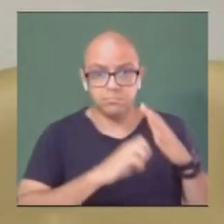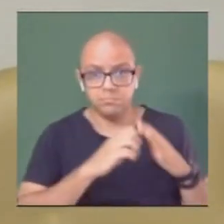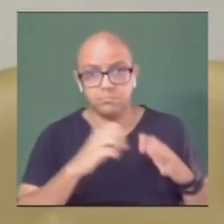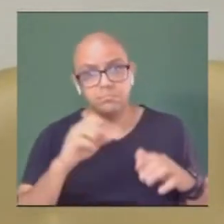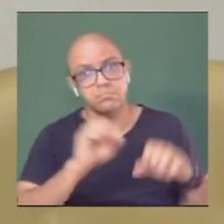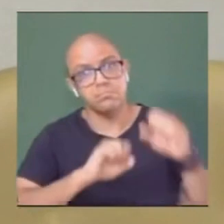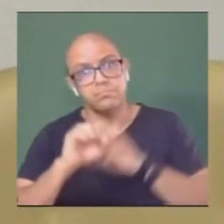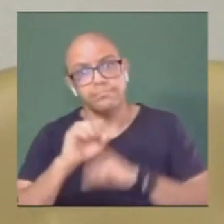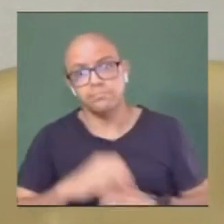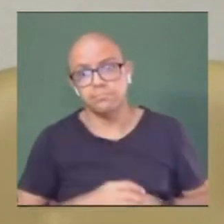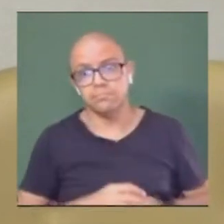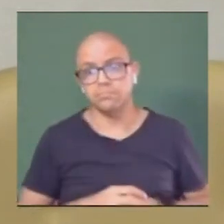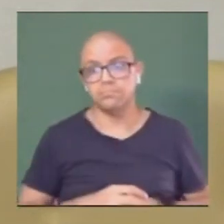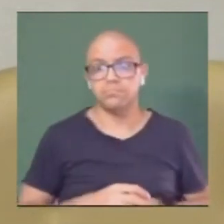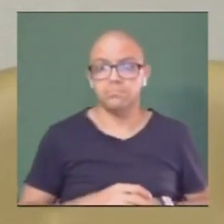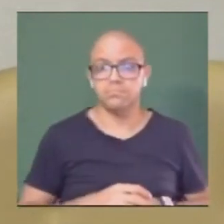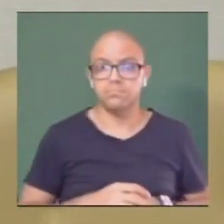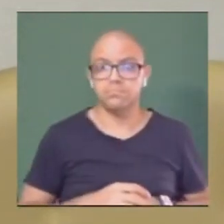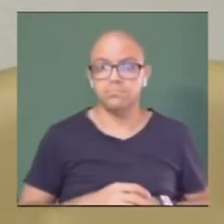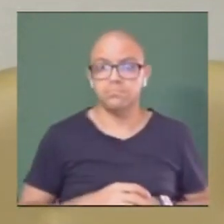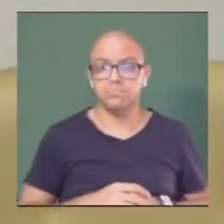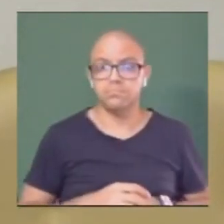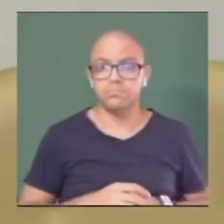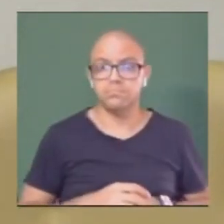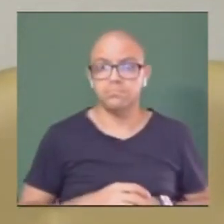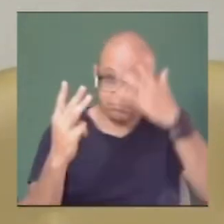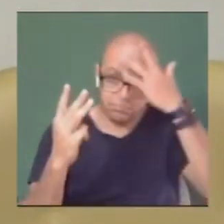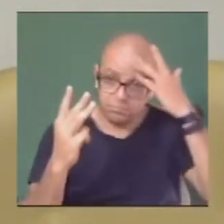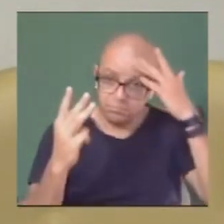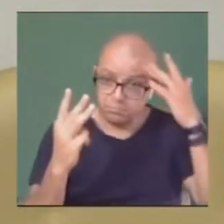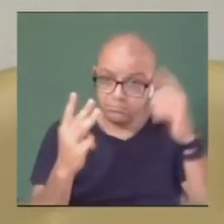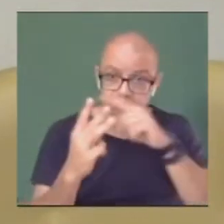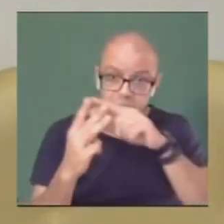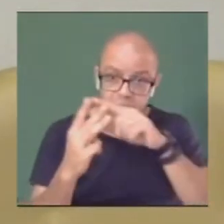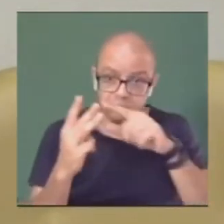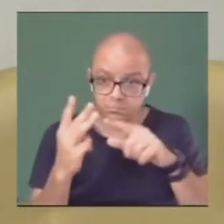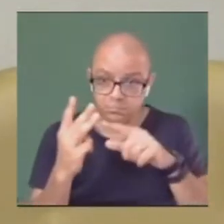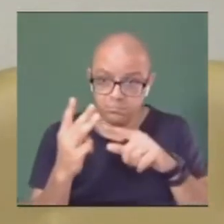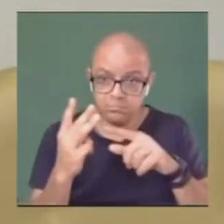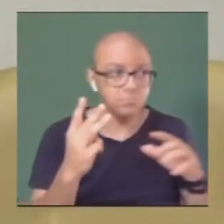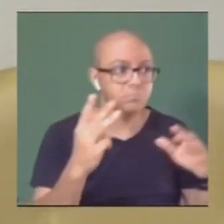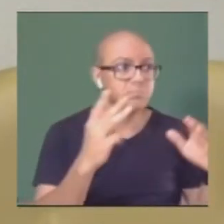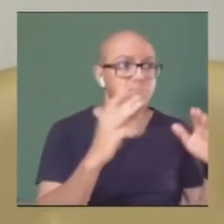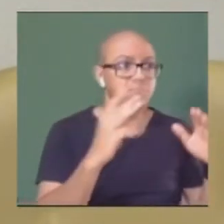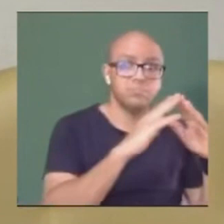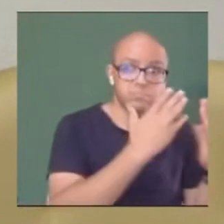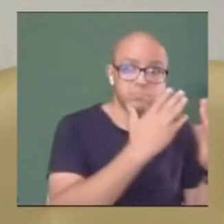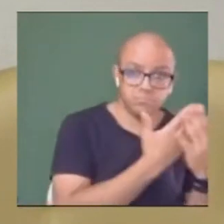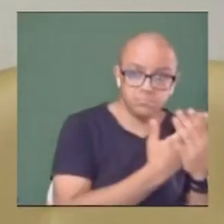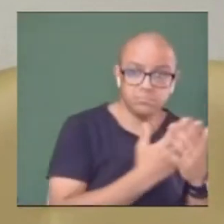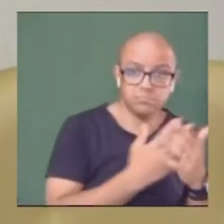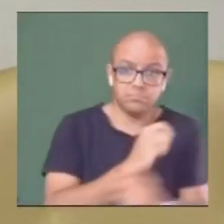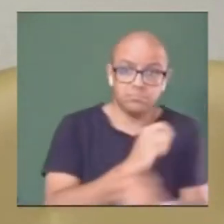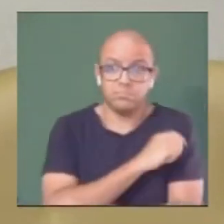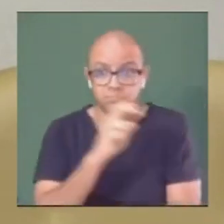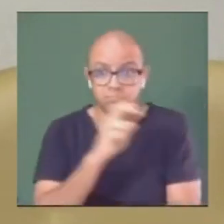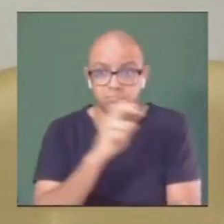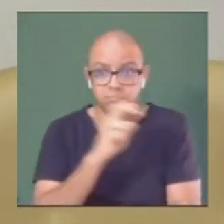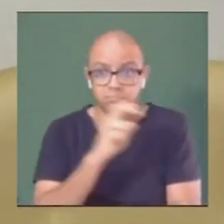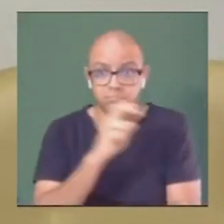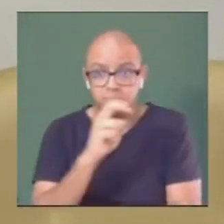três pessoas para limpar uma unidade de 520 estudantes fora os funcionários não dá